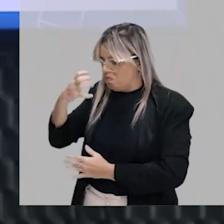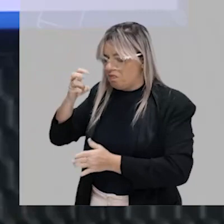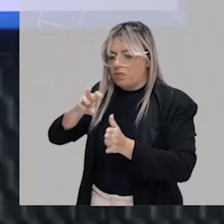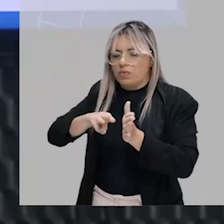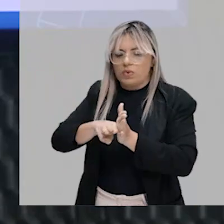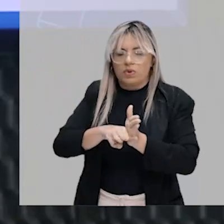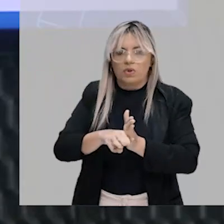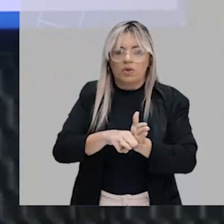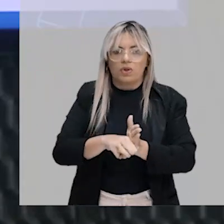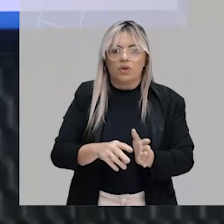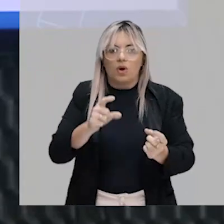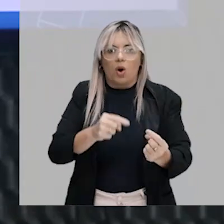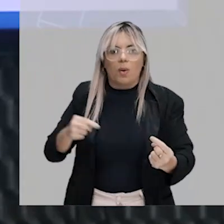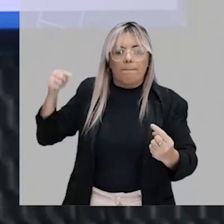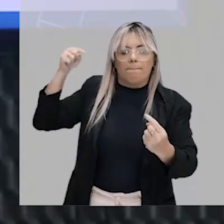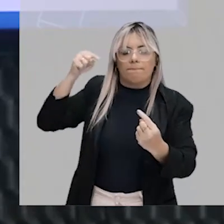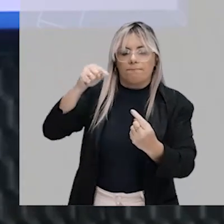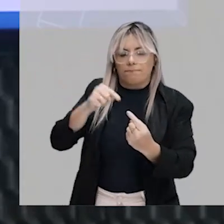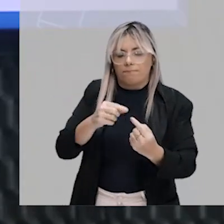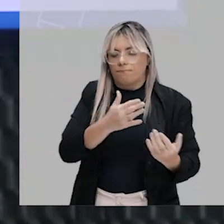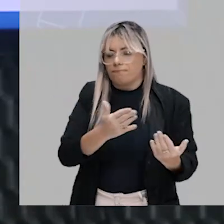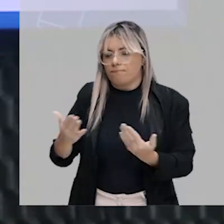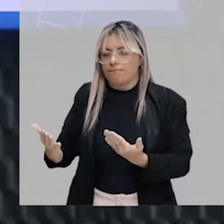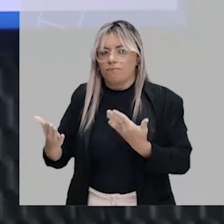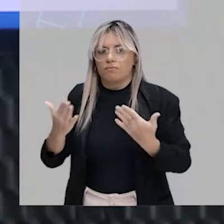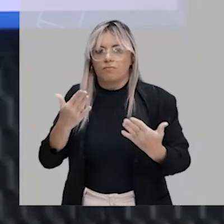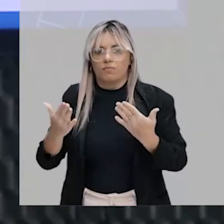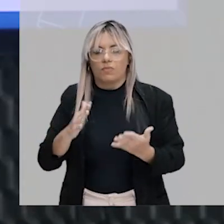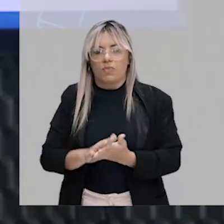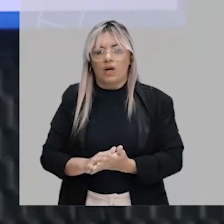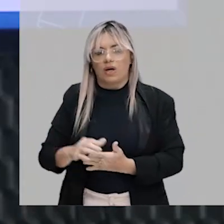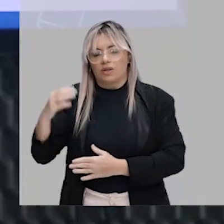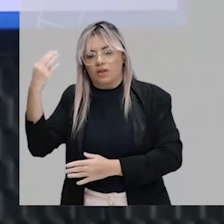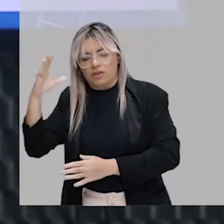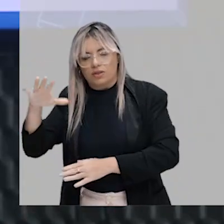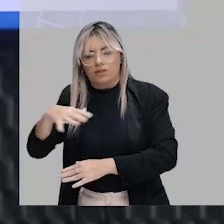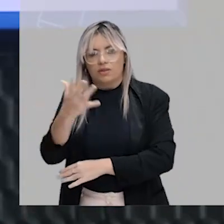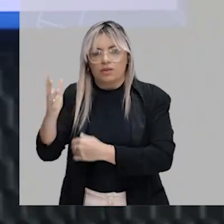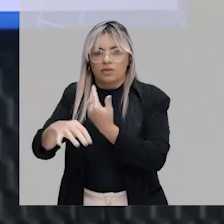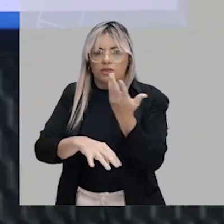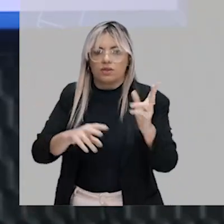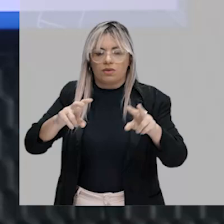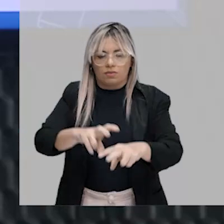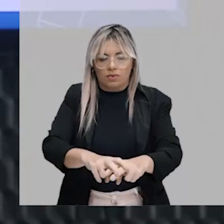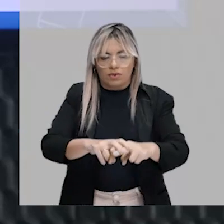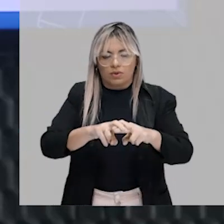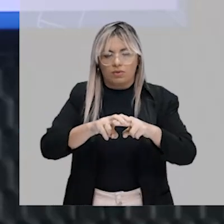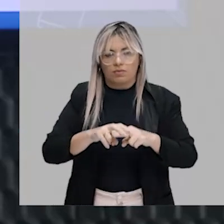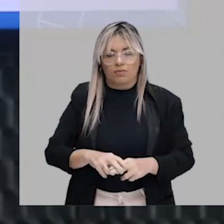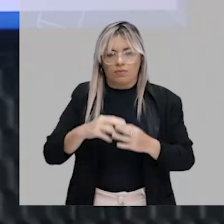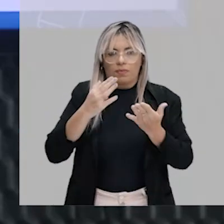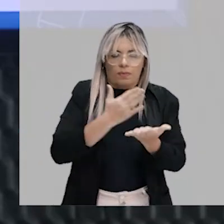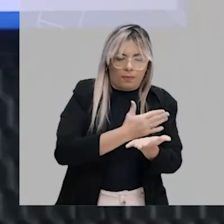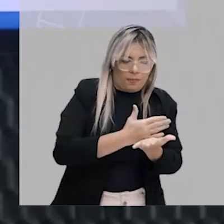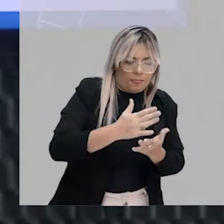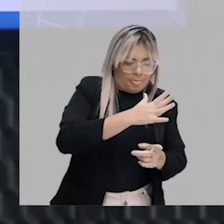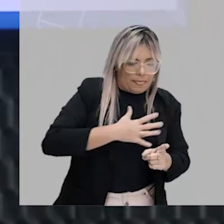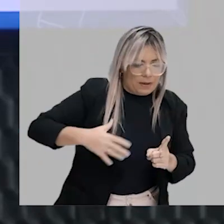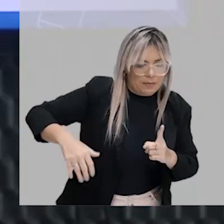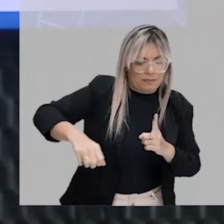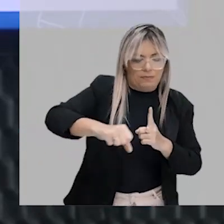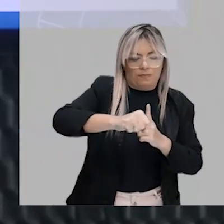mesma objetividade que as ciências da natureza tinham, certo? Então, por isso que existe, no começo da